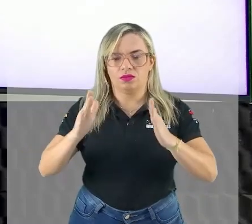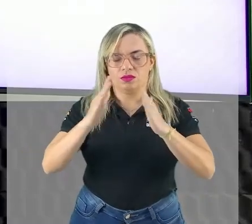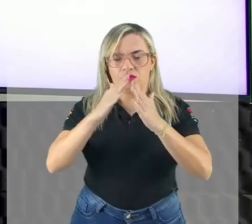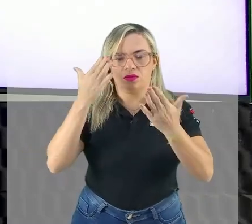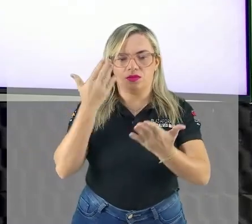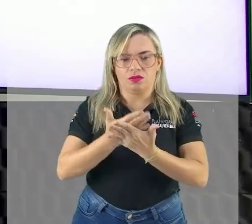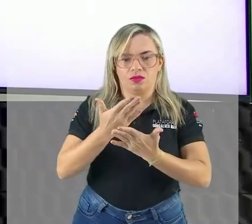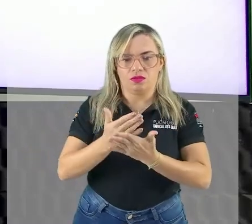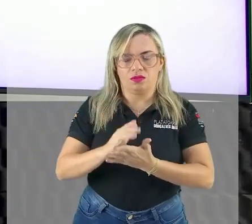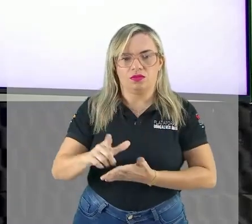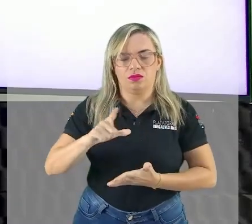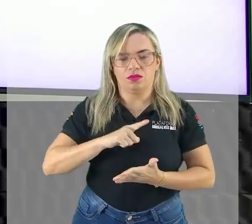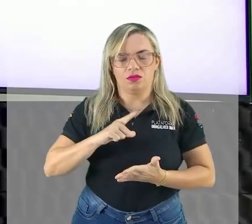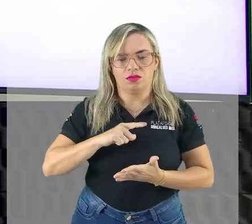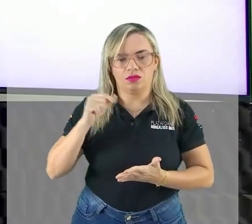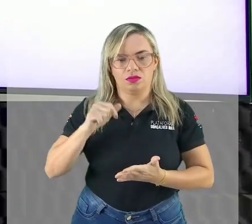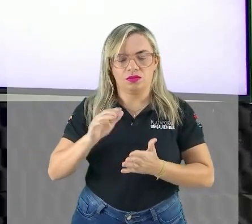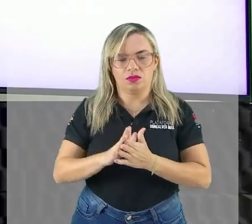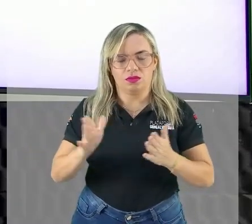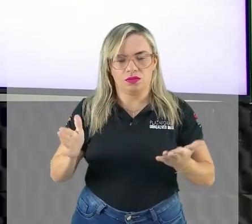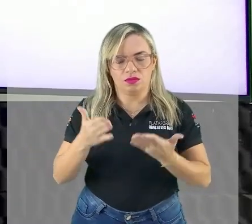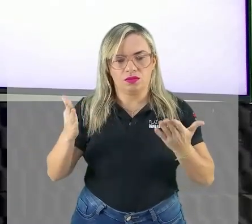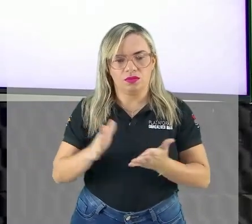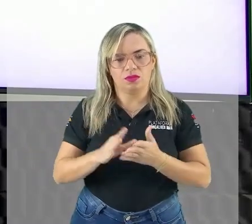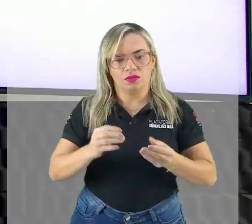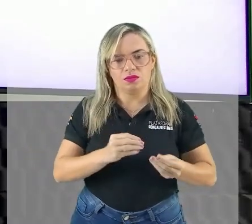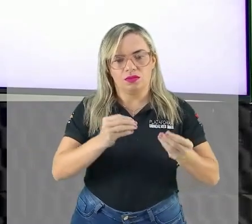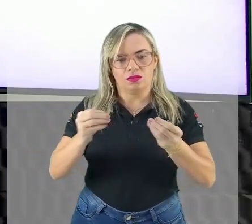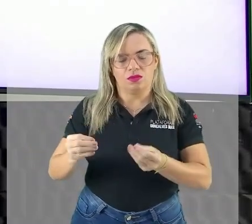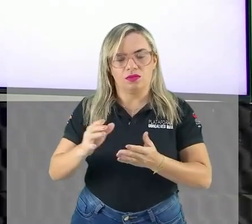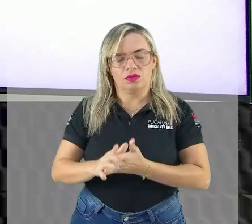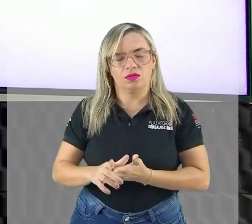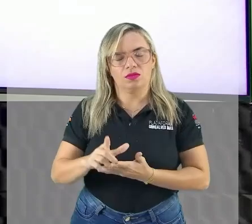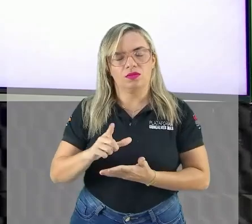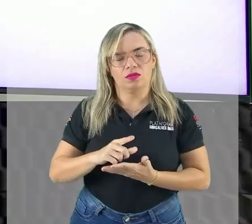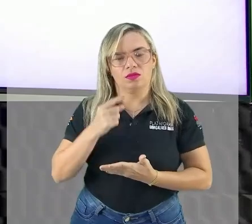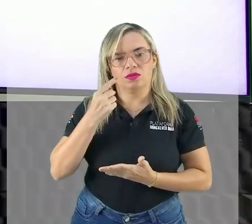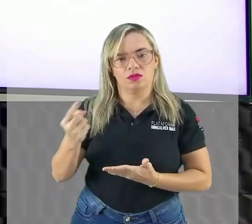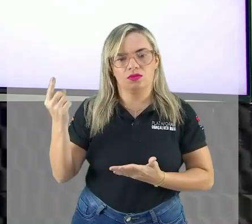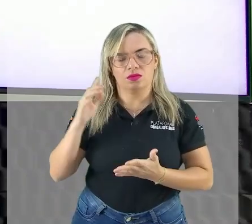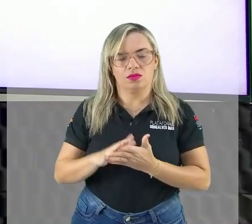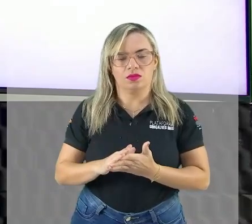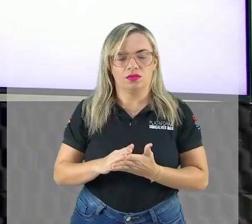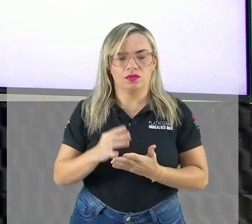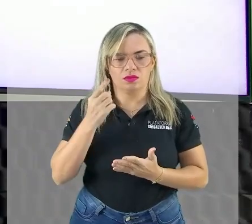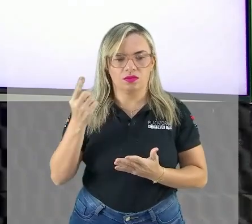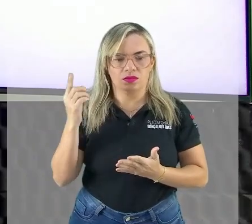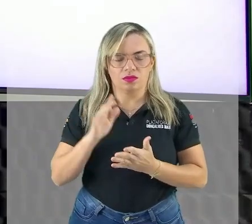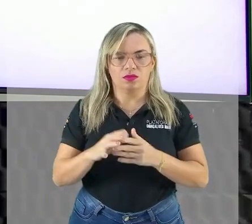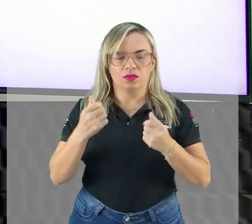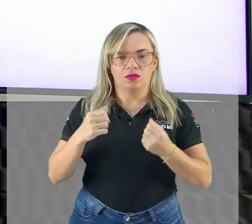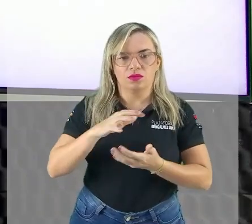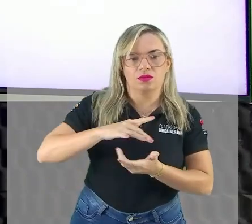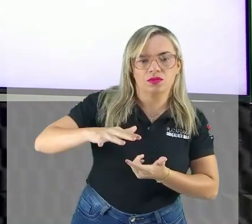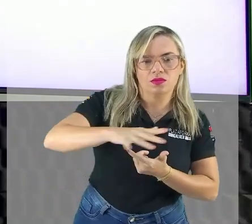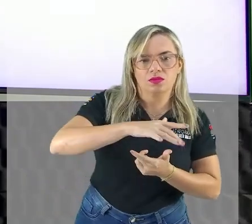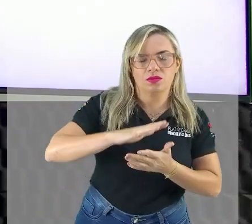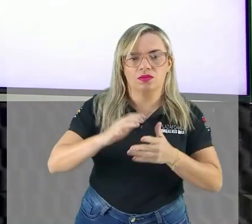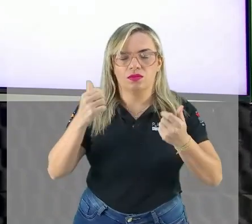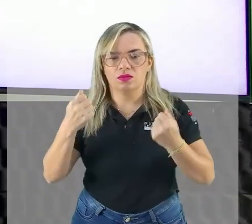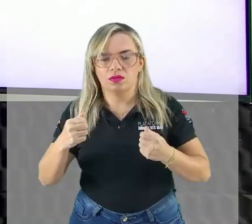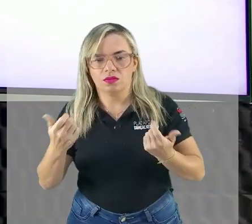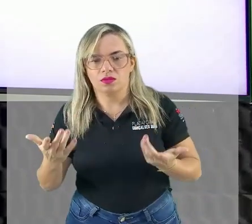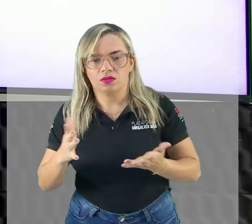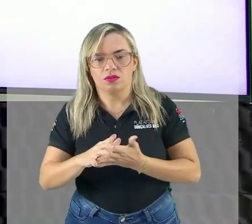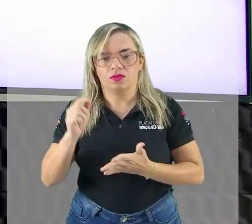deve dar condições a ele de. Então, a gente vem tratando do letramento e precisa ver dessas condições que o cidadão precisa ter,